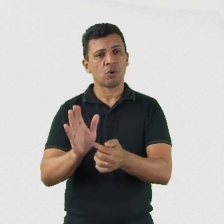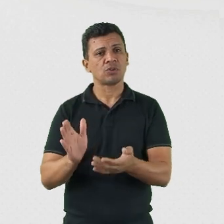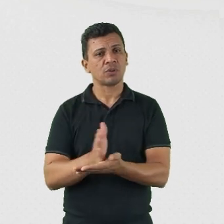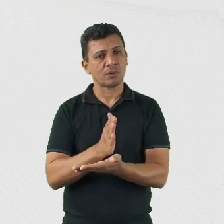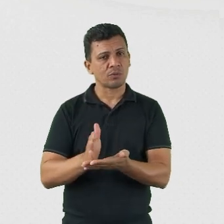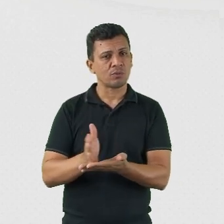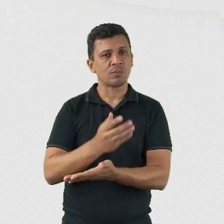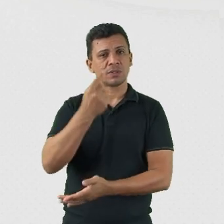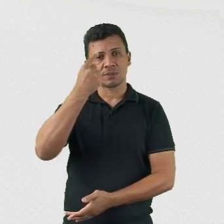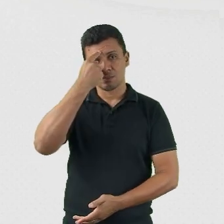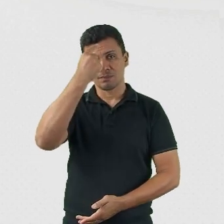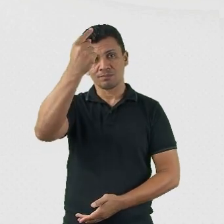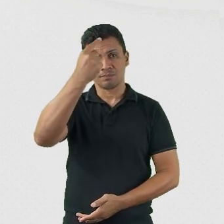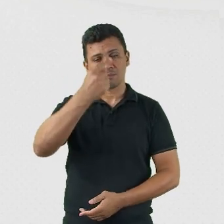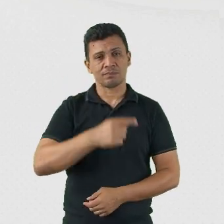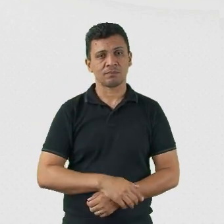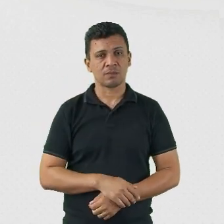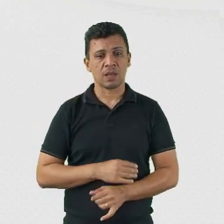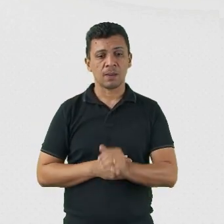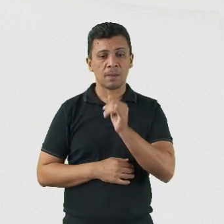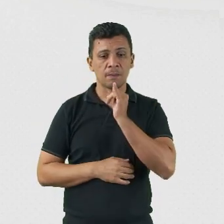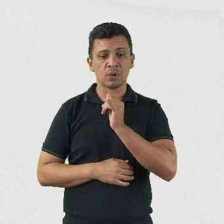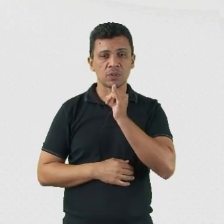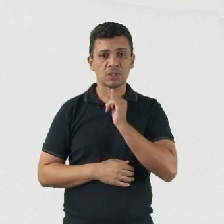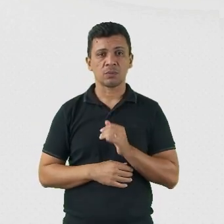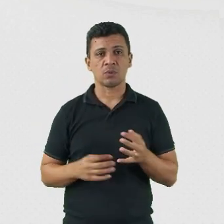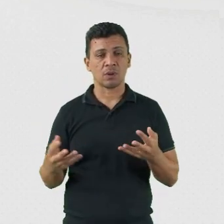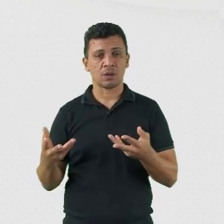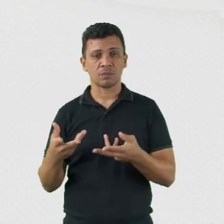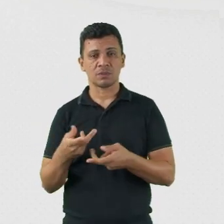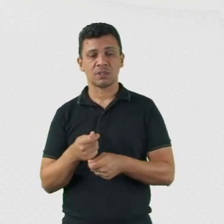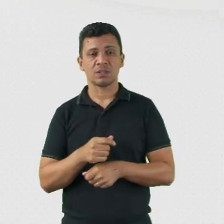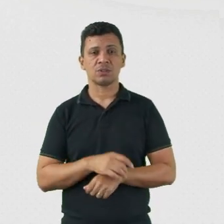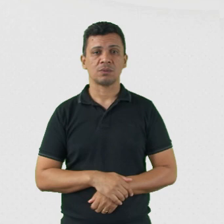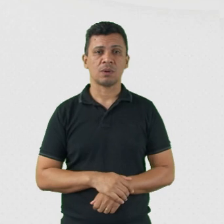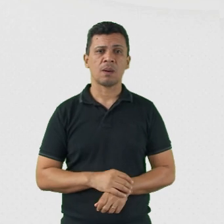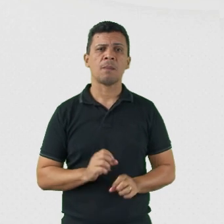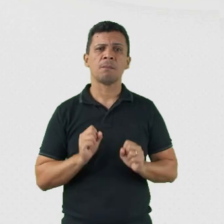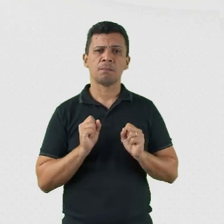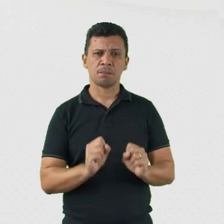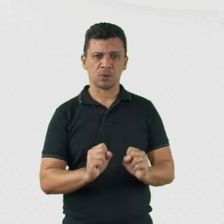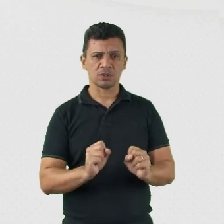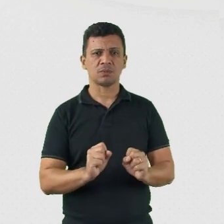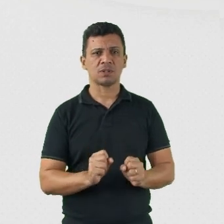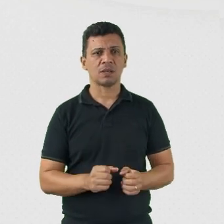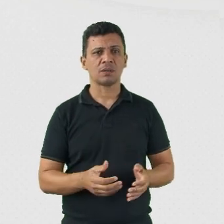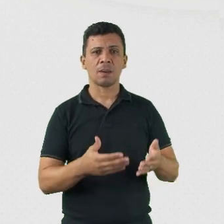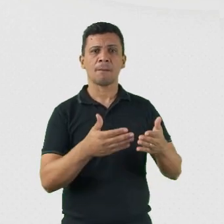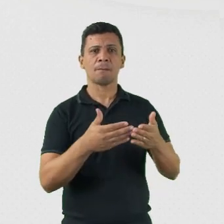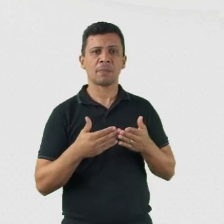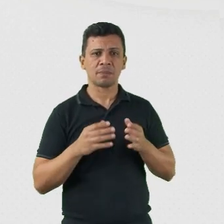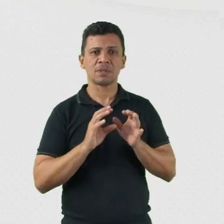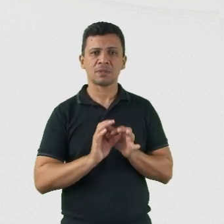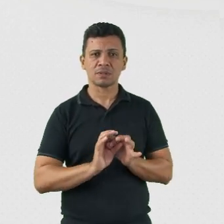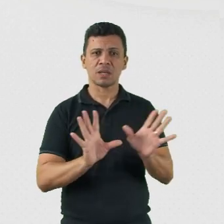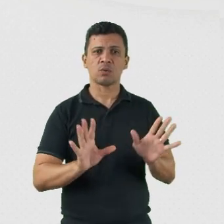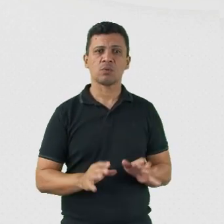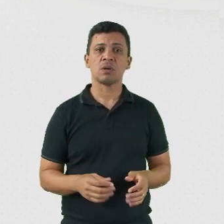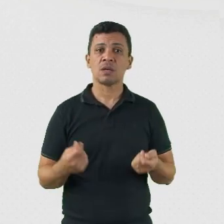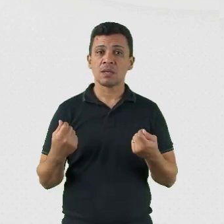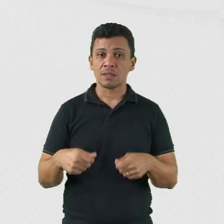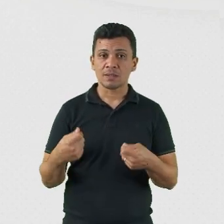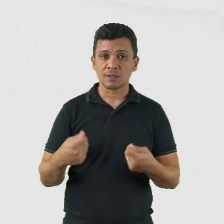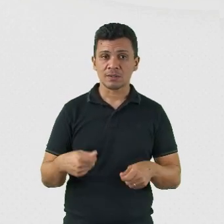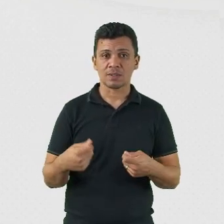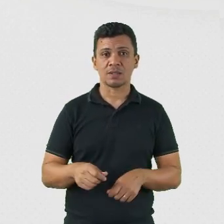determinadas ideias. Por exemplo, habilidade, possibilidade, permissão, necessidade,